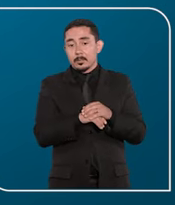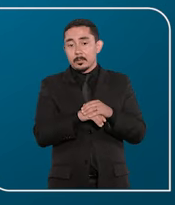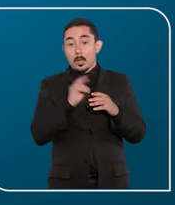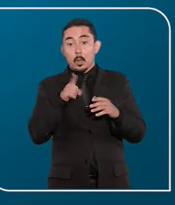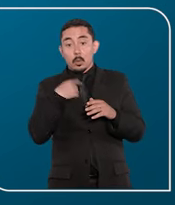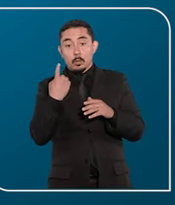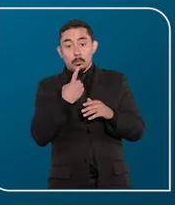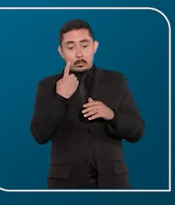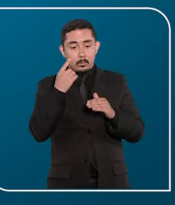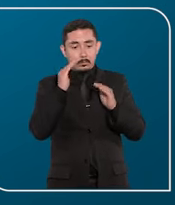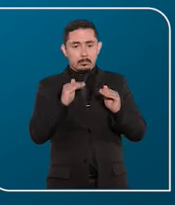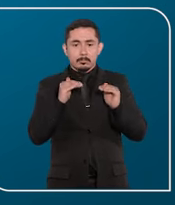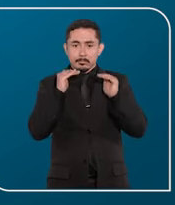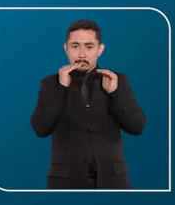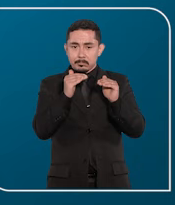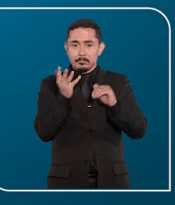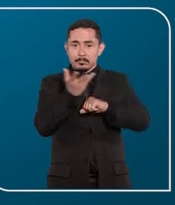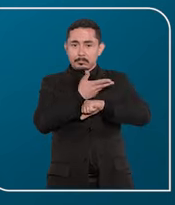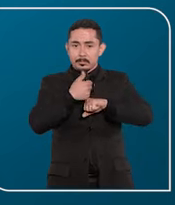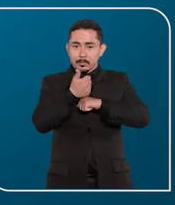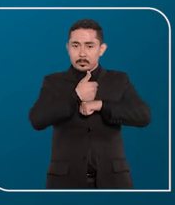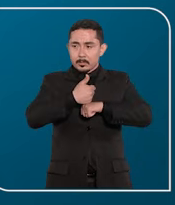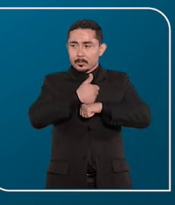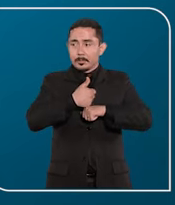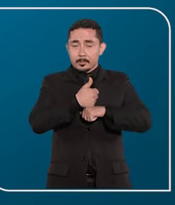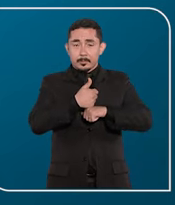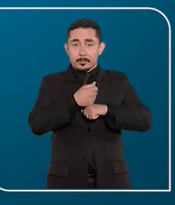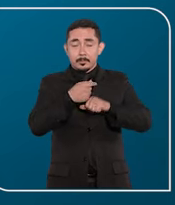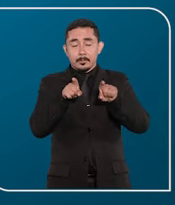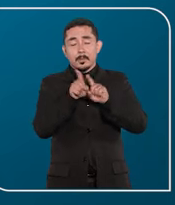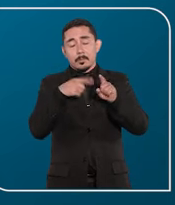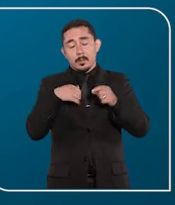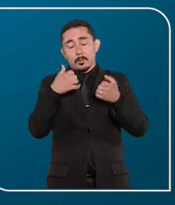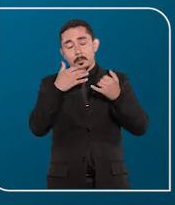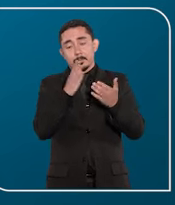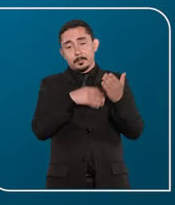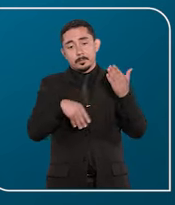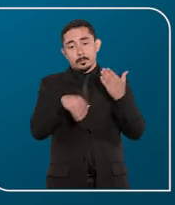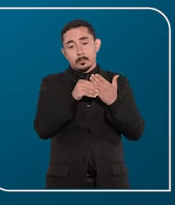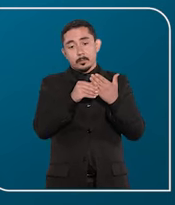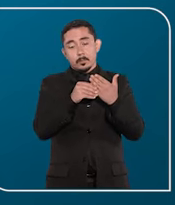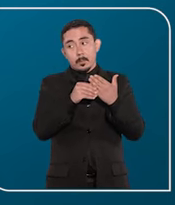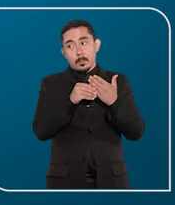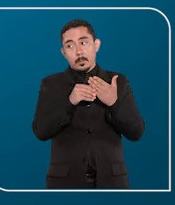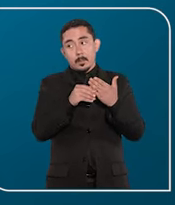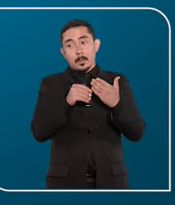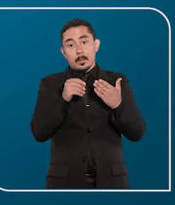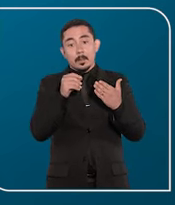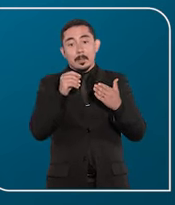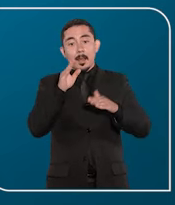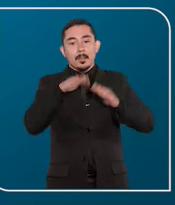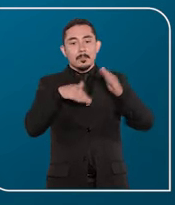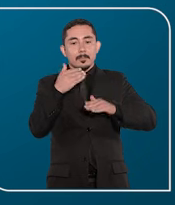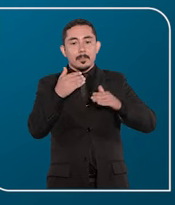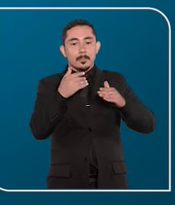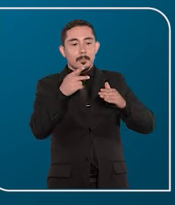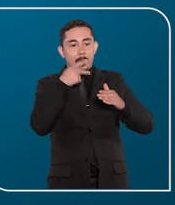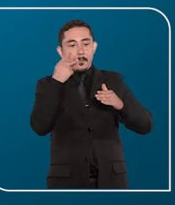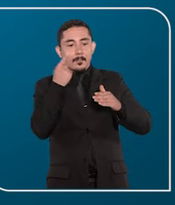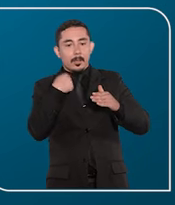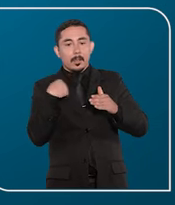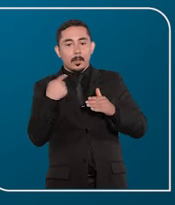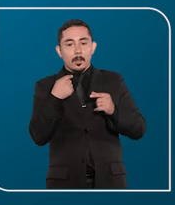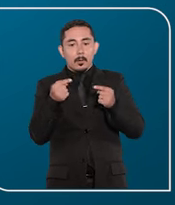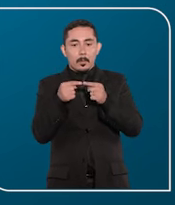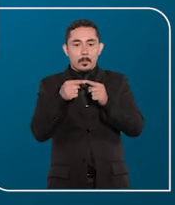profissionais, eu já vou dizer uma outra coisa aqui para o pessoal pensar, eu tenho horror quando me chamam de operador do direito.